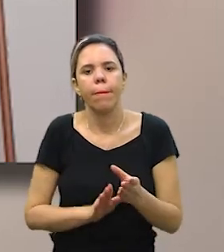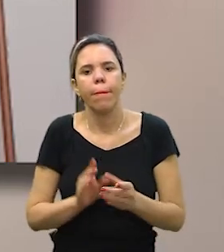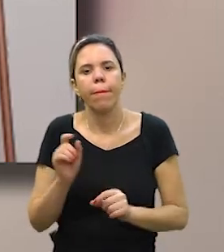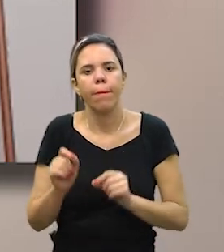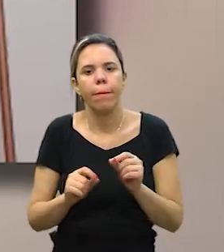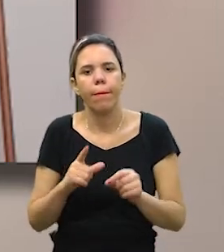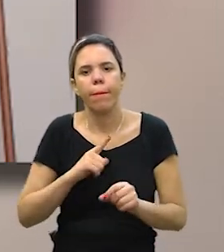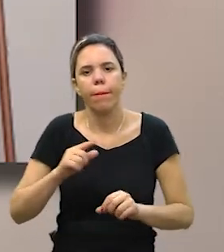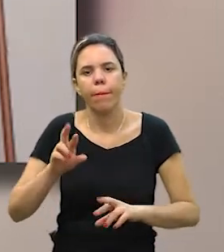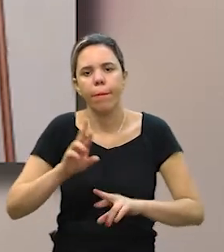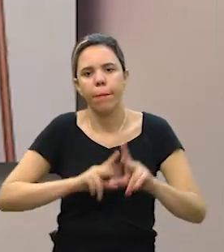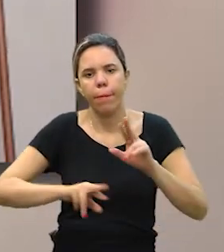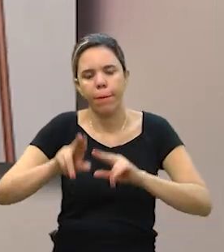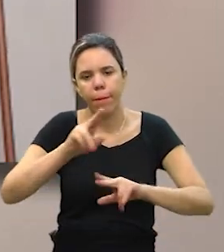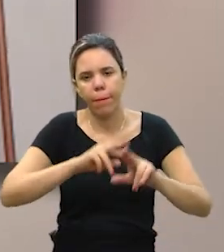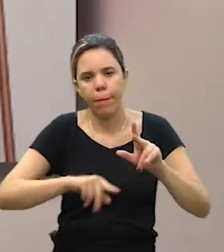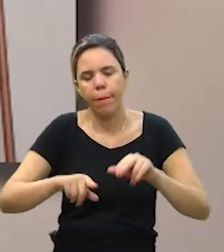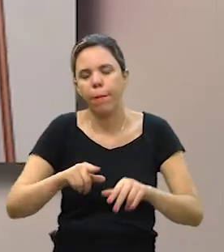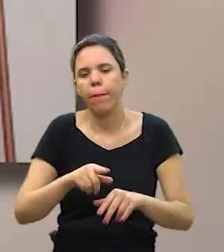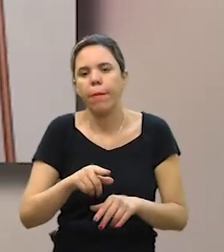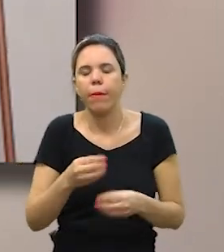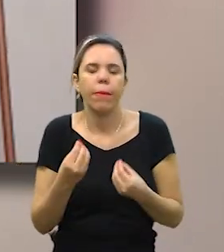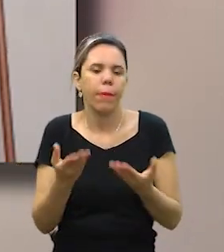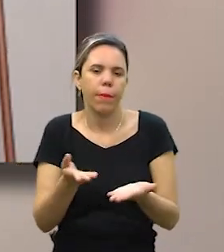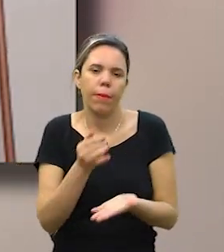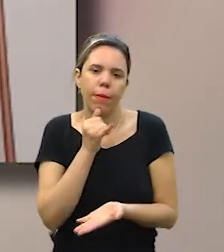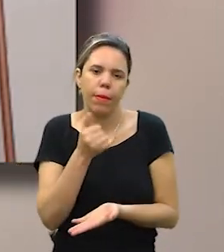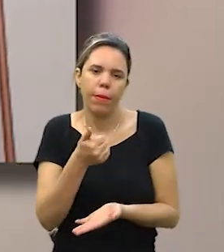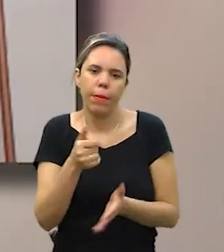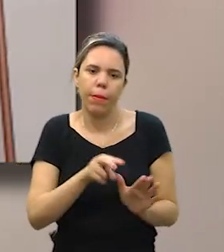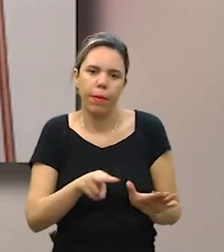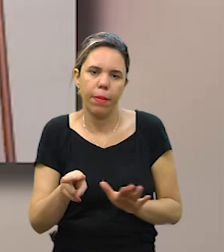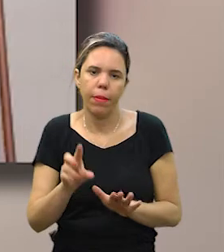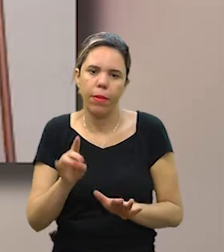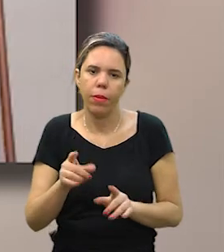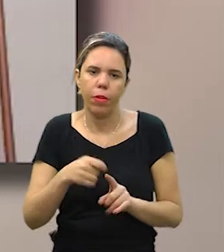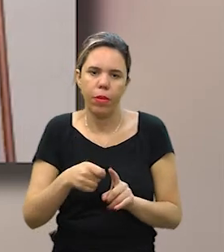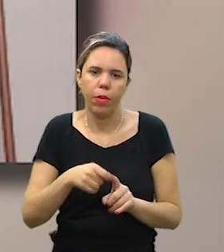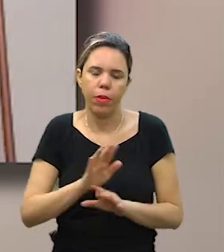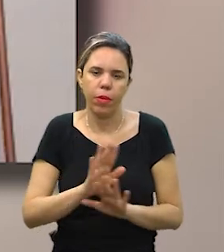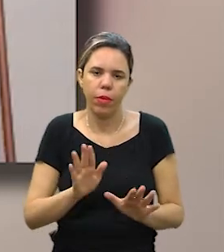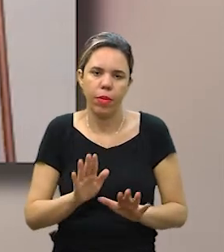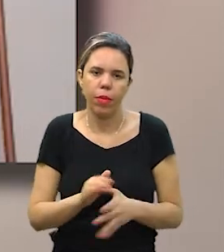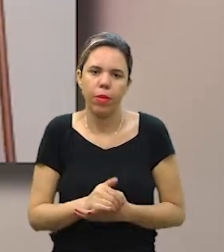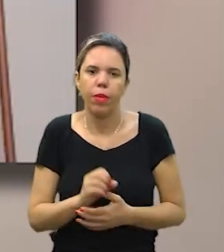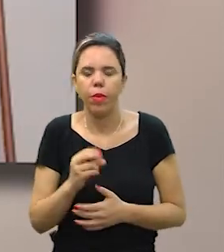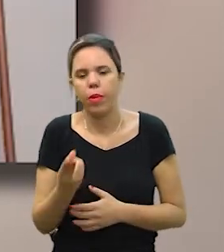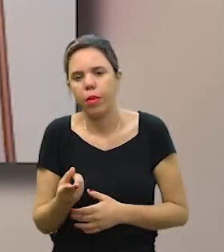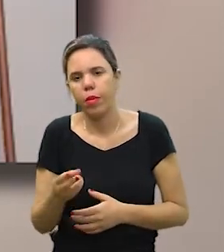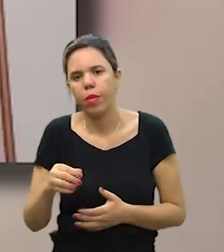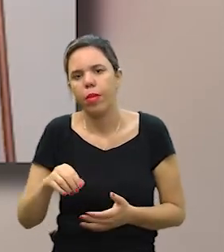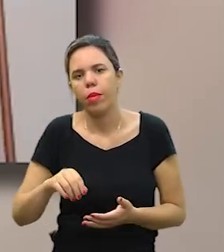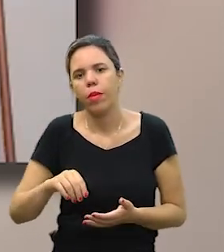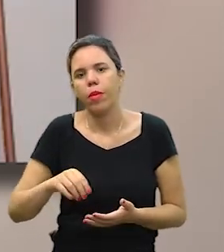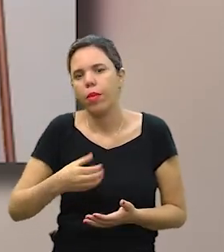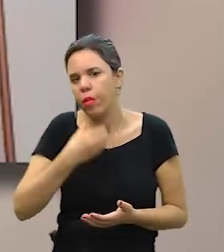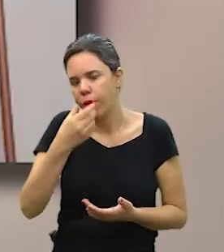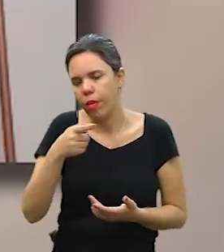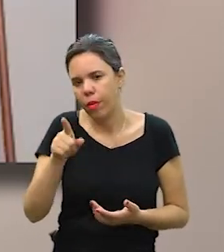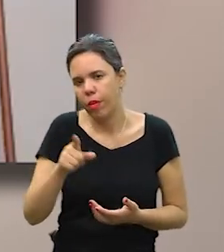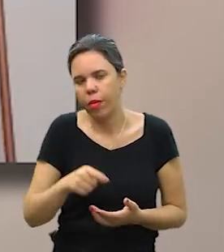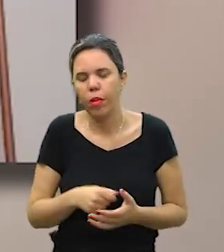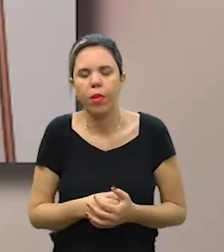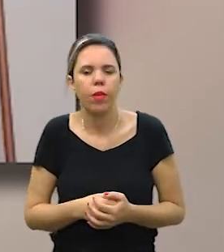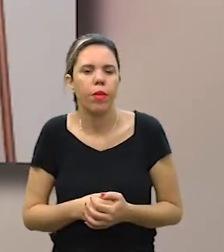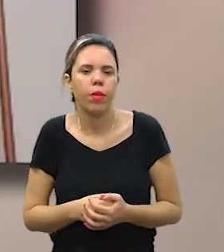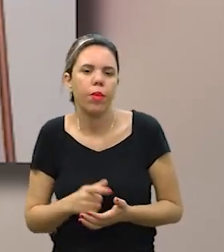orienta é que tenha variedade, que você não dê, por exemplo, na primeira semana só banana, tá? Ou só maçã. Então,